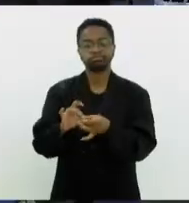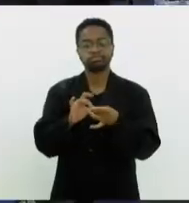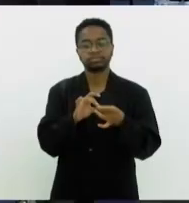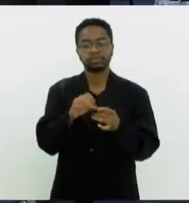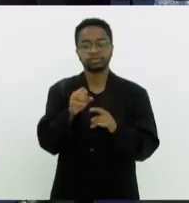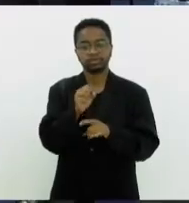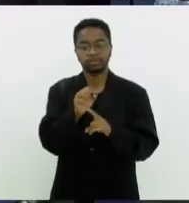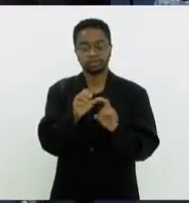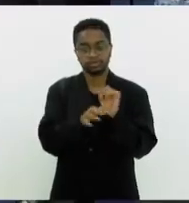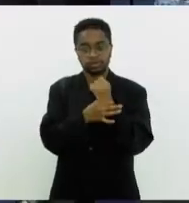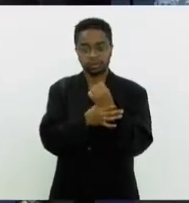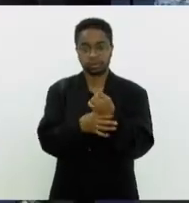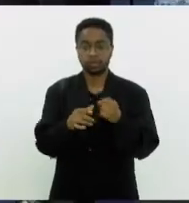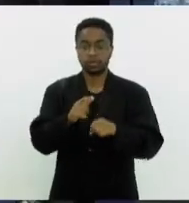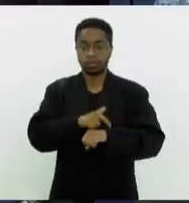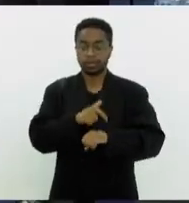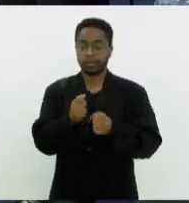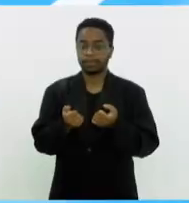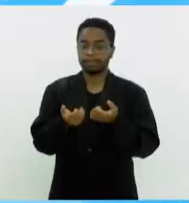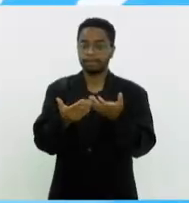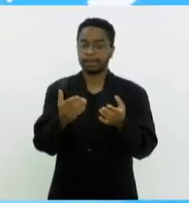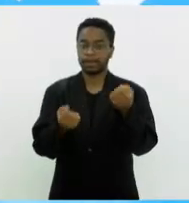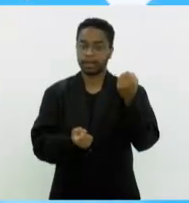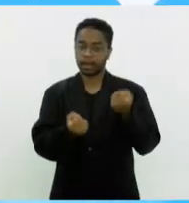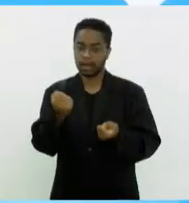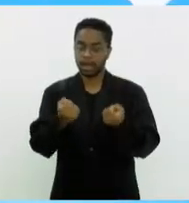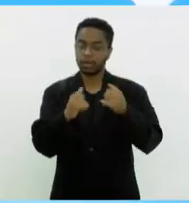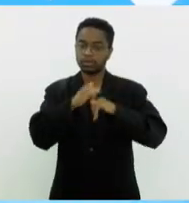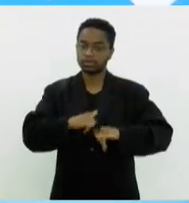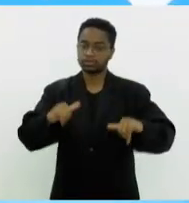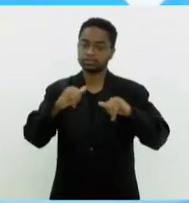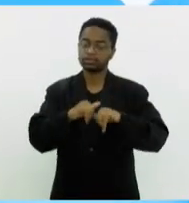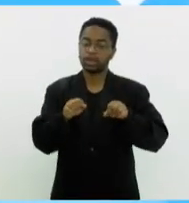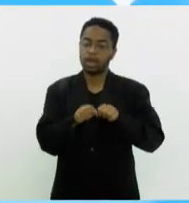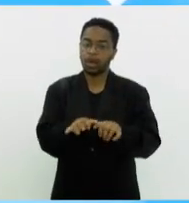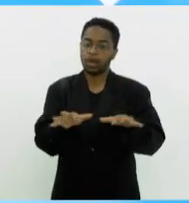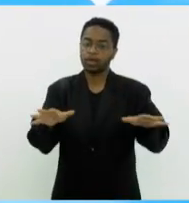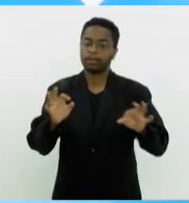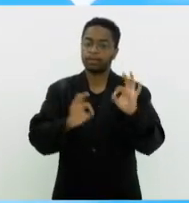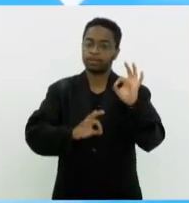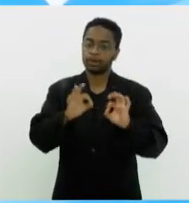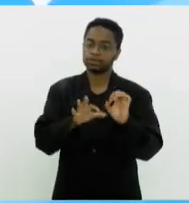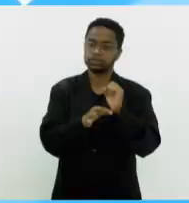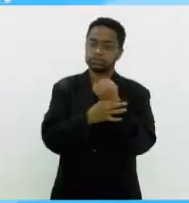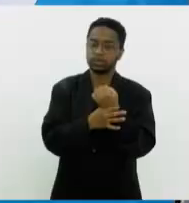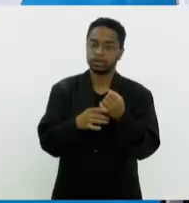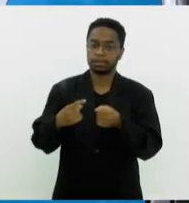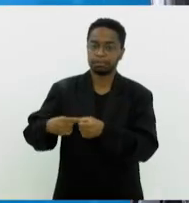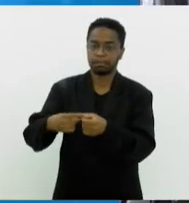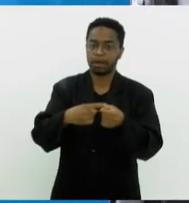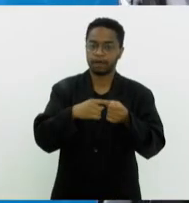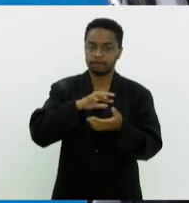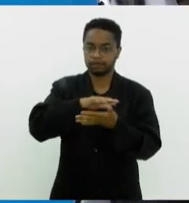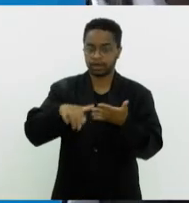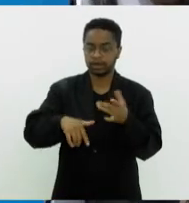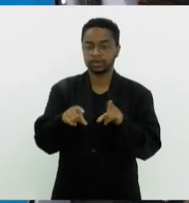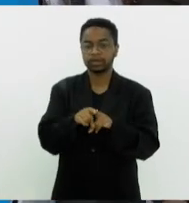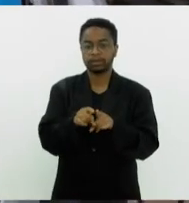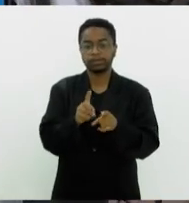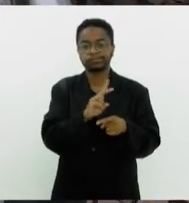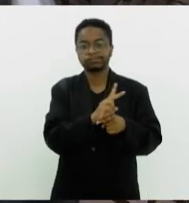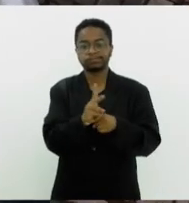Durante o evento de entrega dos carros, foi anunciada a expansão do plano de segurança para vários bairros da cidade e a criação do Patrulha do